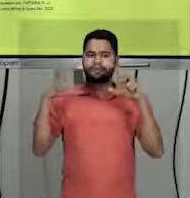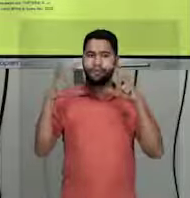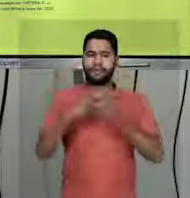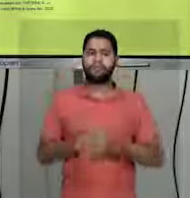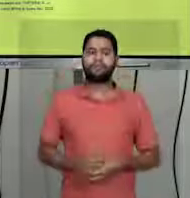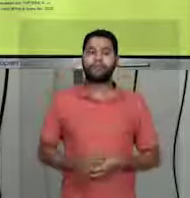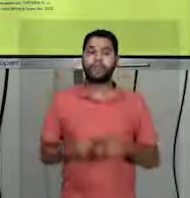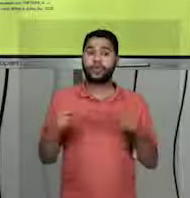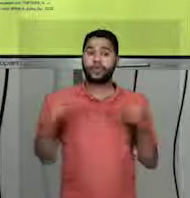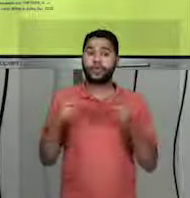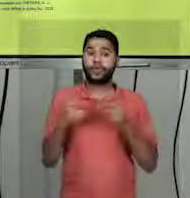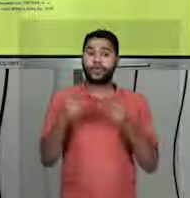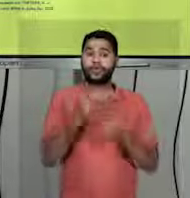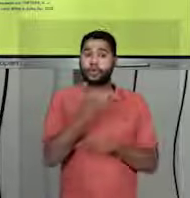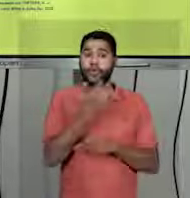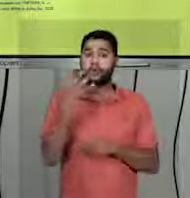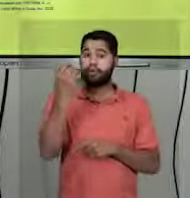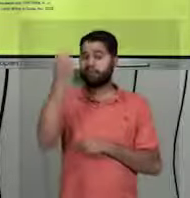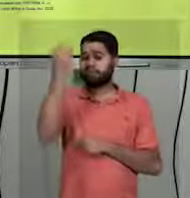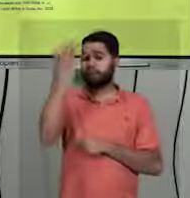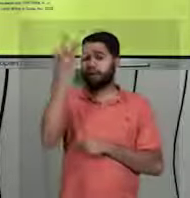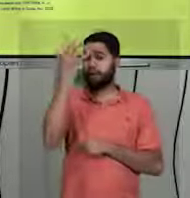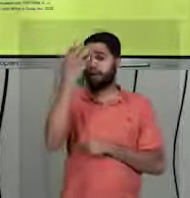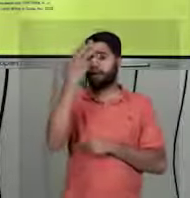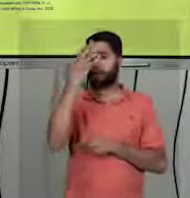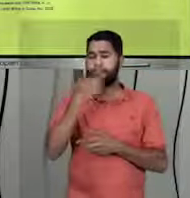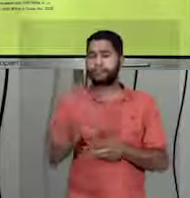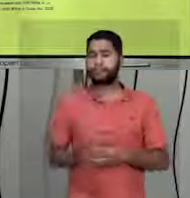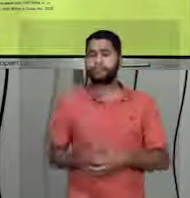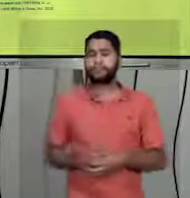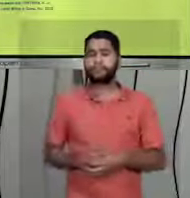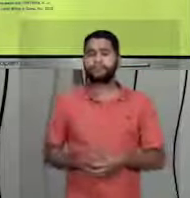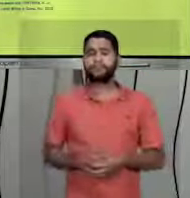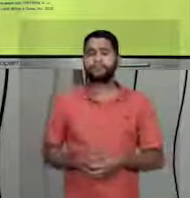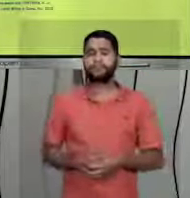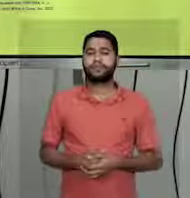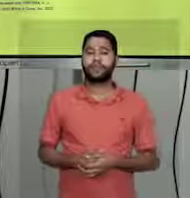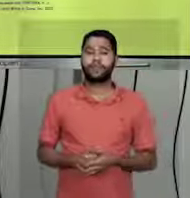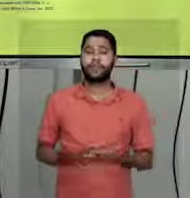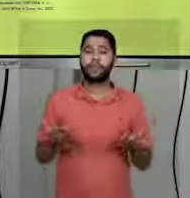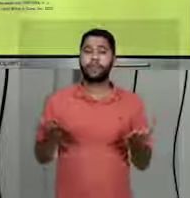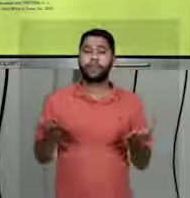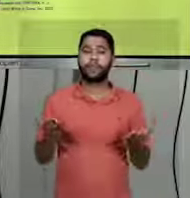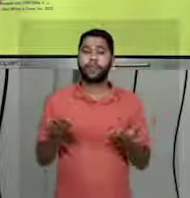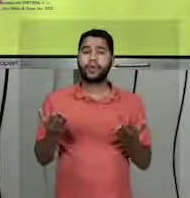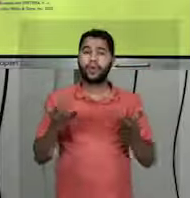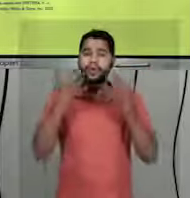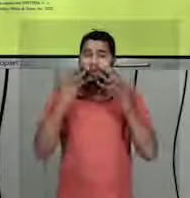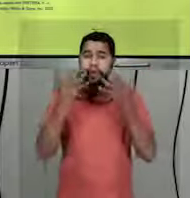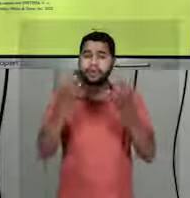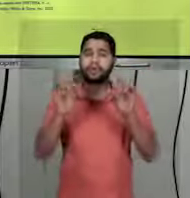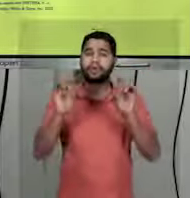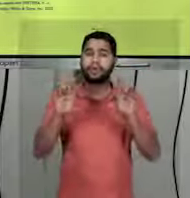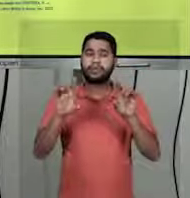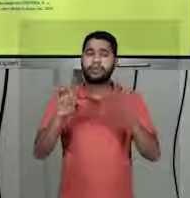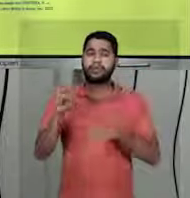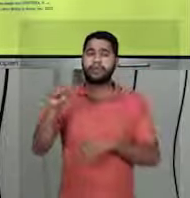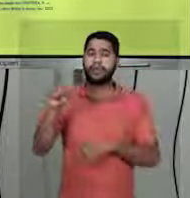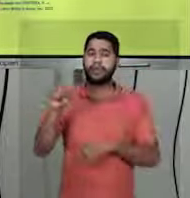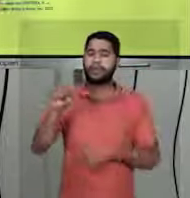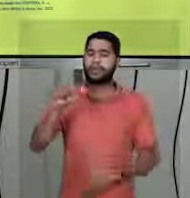diminuir de acordo com a quantidade de raios luminosos que vão passar por aqui. Hoje nós vamos dar atenção especial para essa